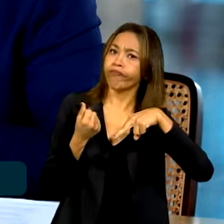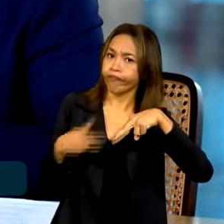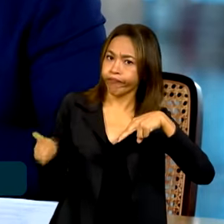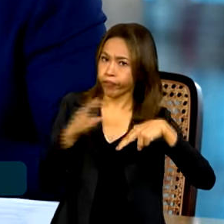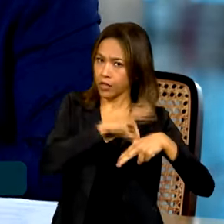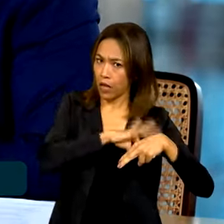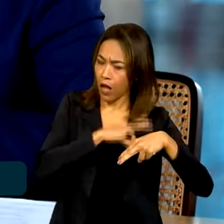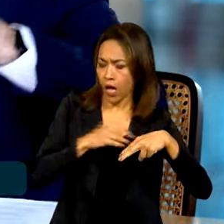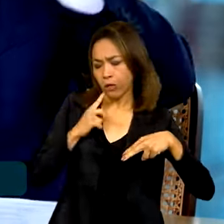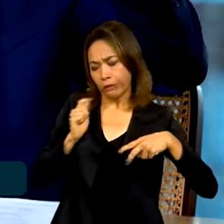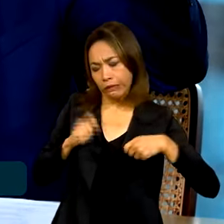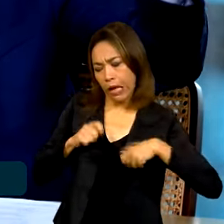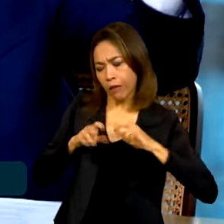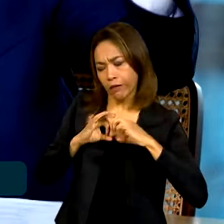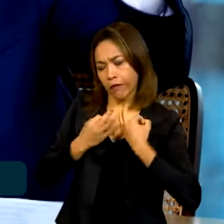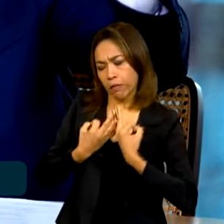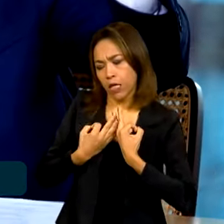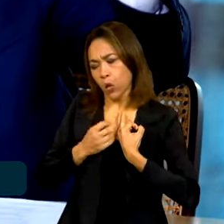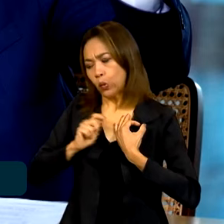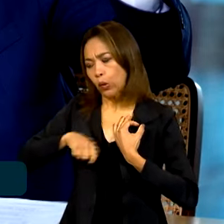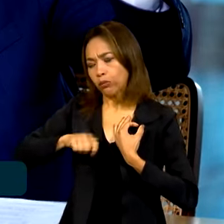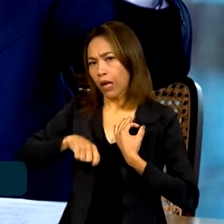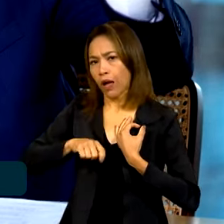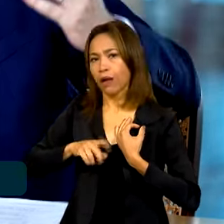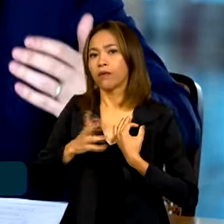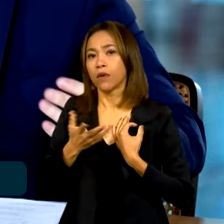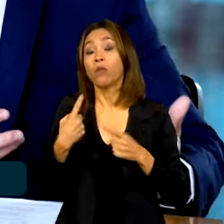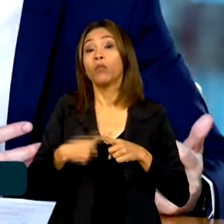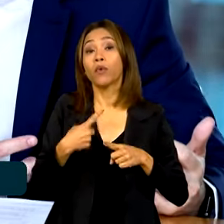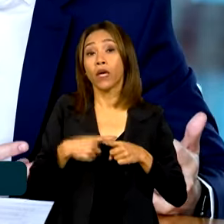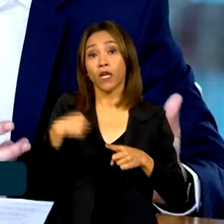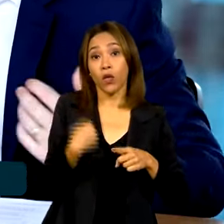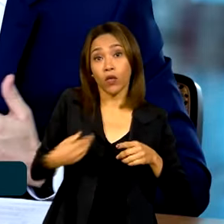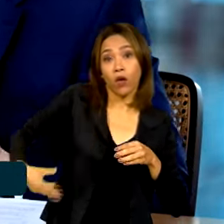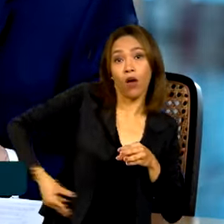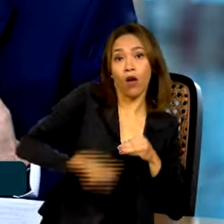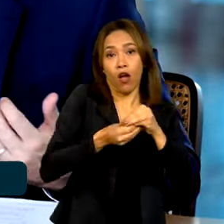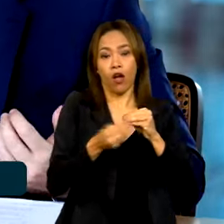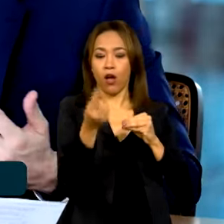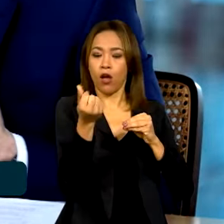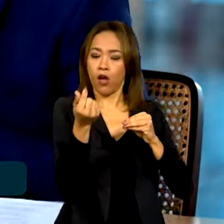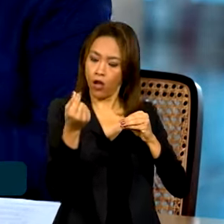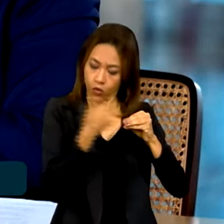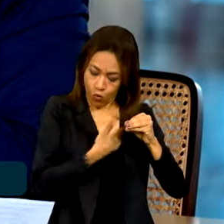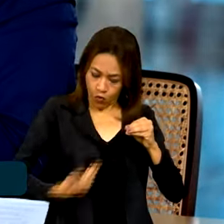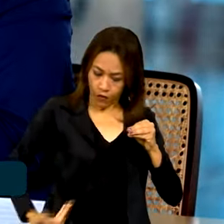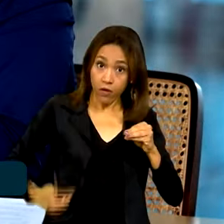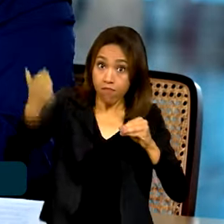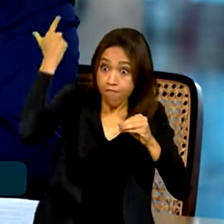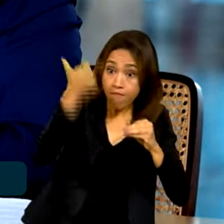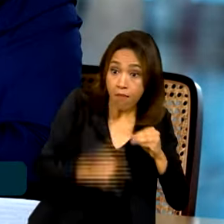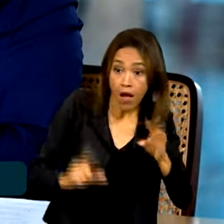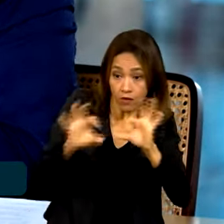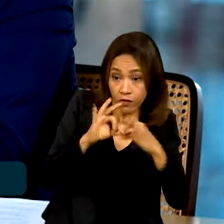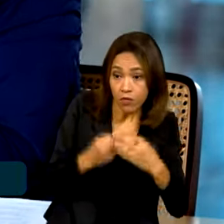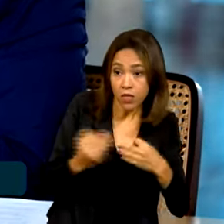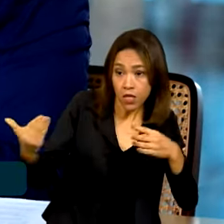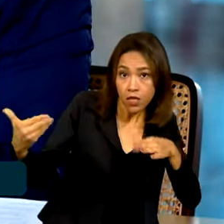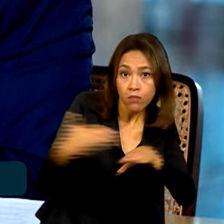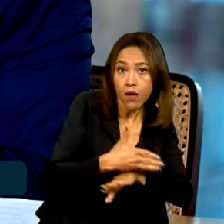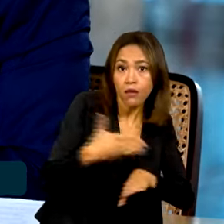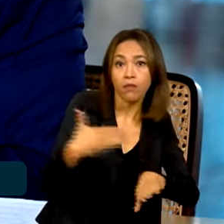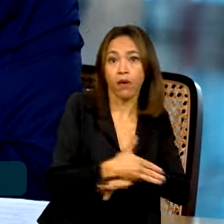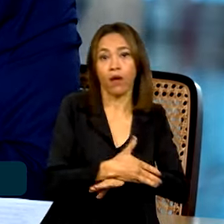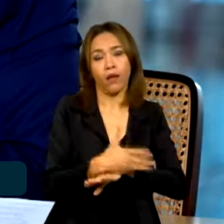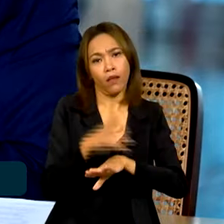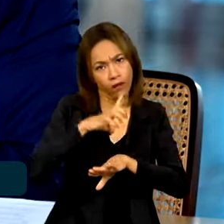família não pode por que que nós ampliamos o subsídio justamente para poder trazer mais famílias as famílias do faixa um também ter al o direito por que que elas não